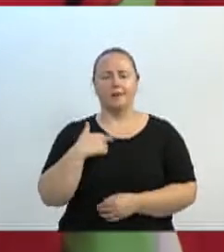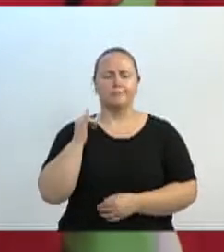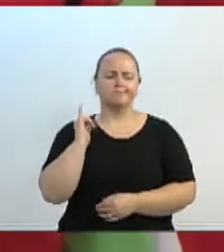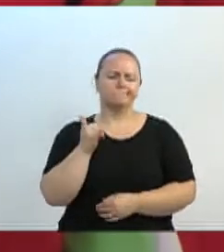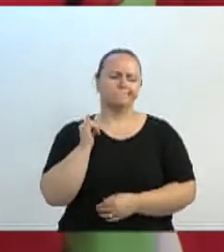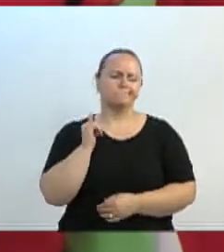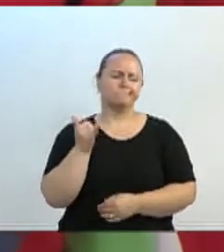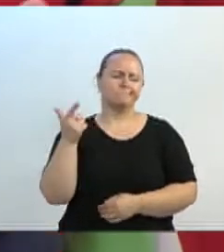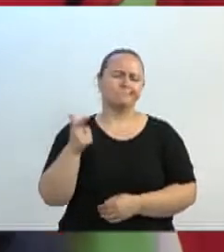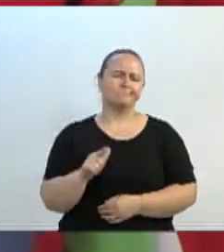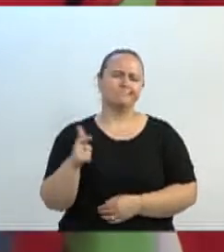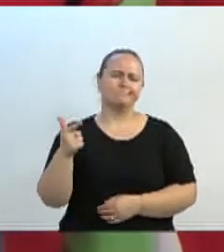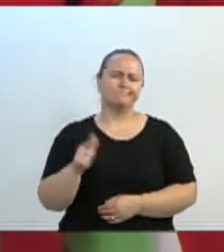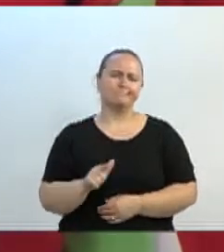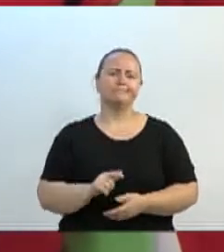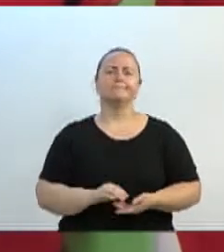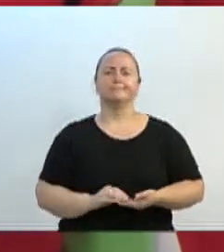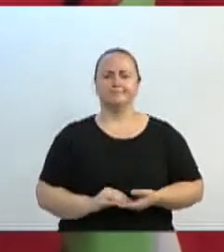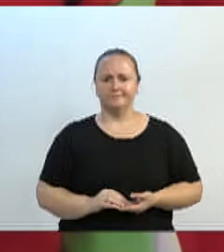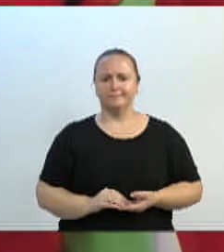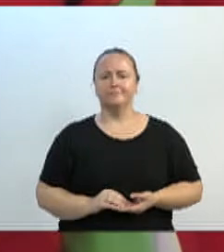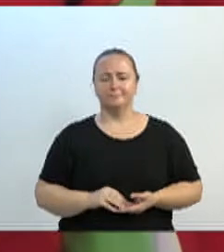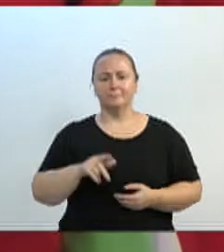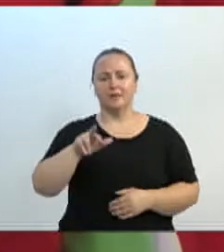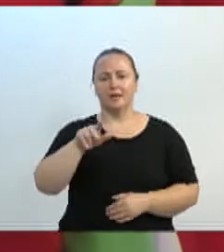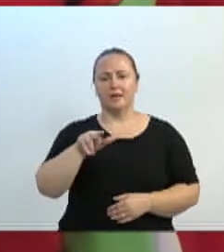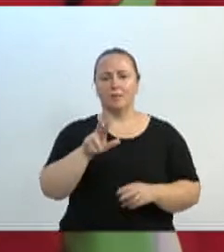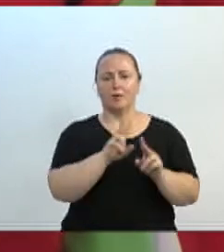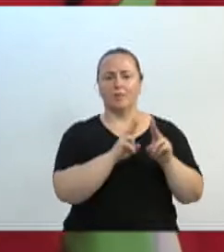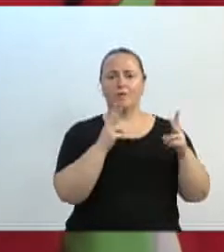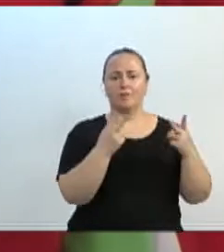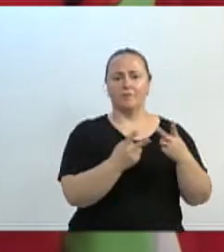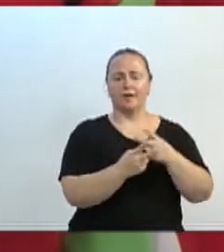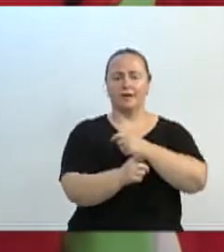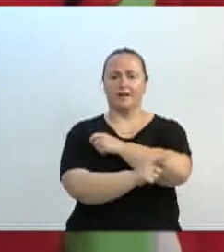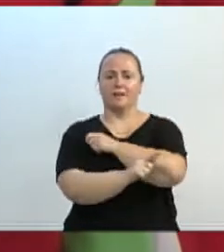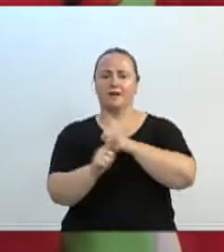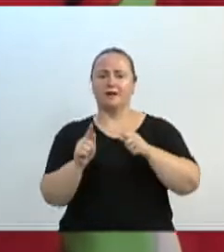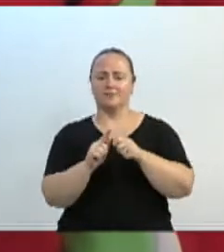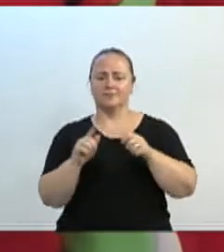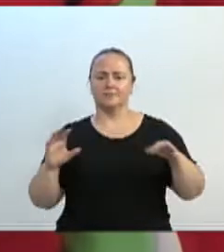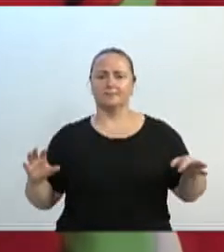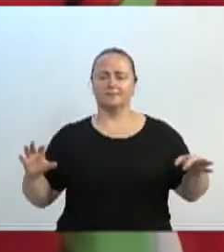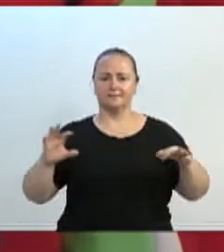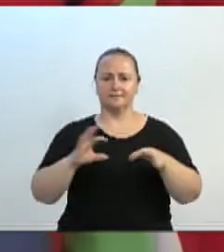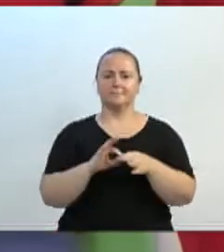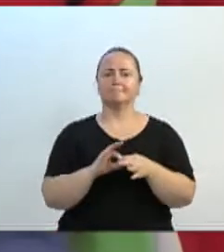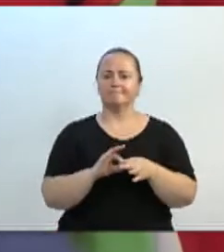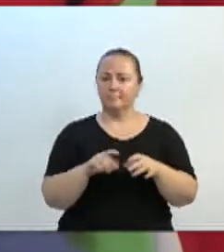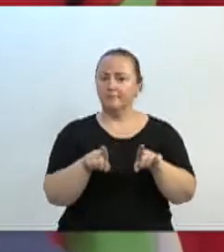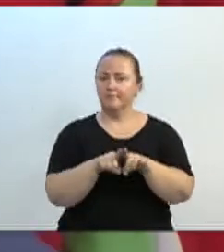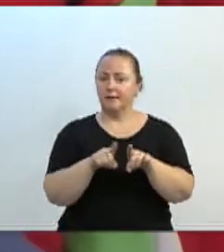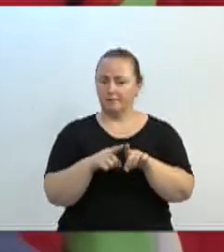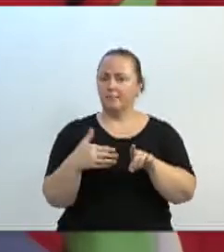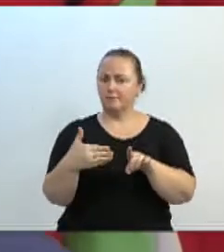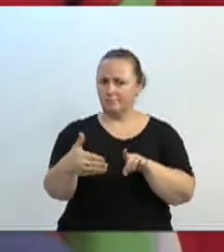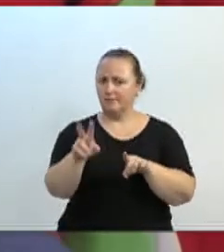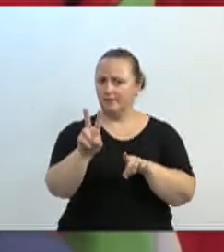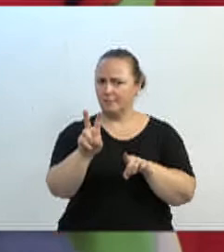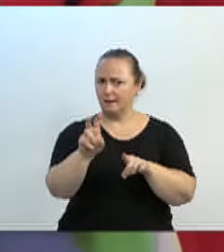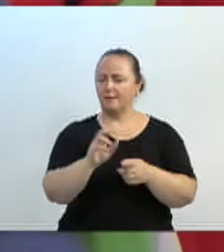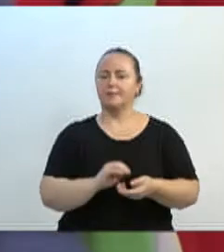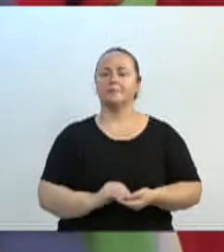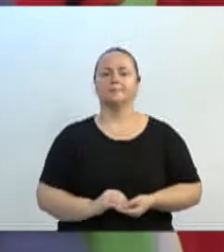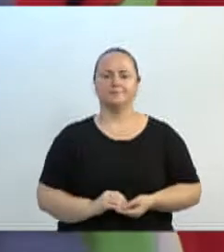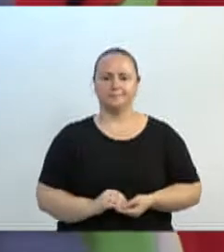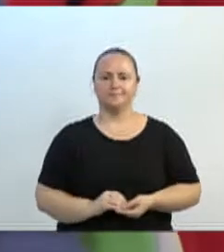constantemente, como foi a ligação Velha Garcia, que eu quero já em seguida falar sobre esse assunto também. Importante